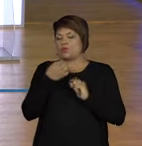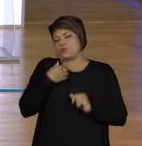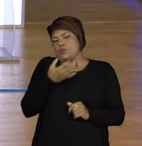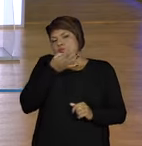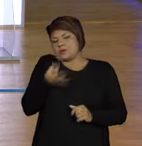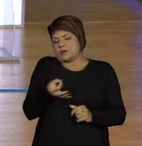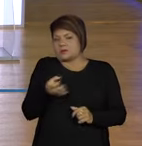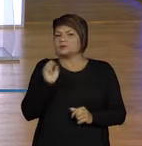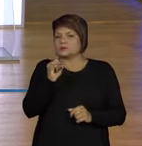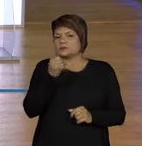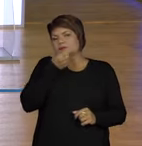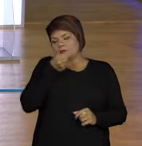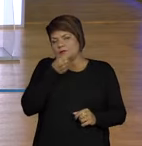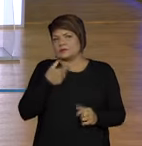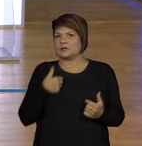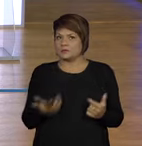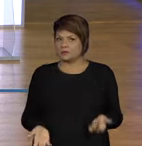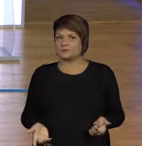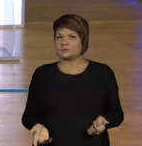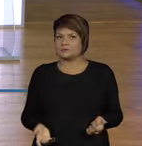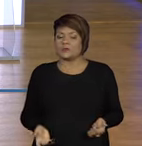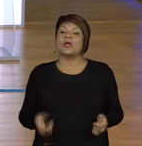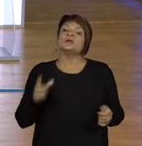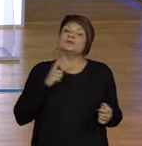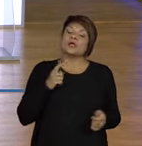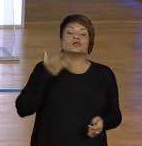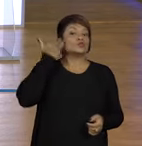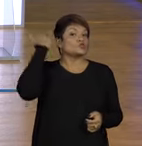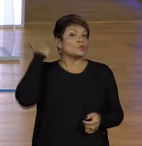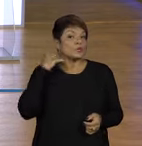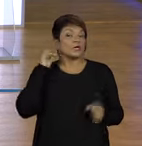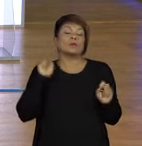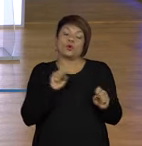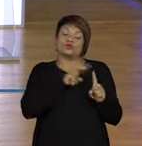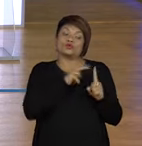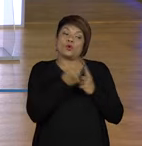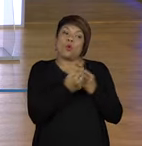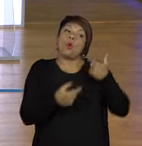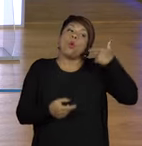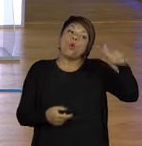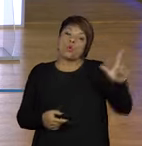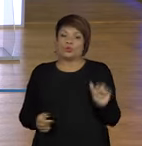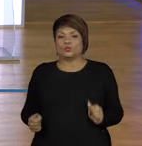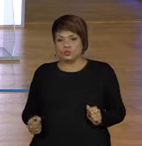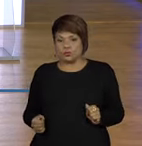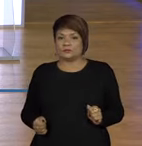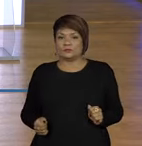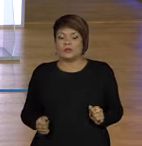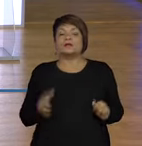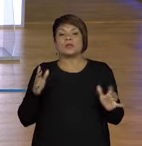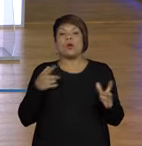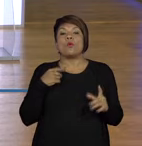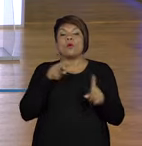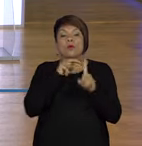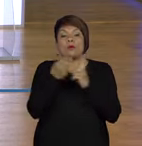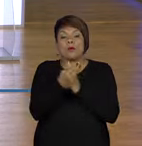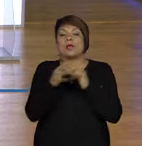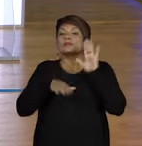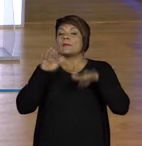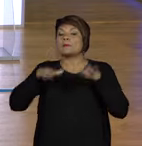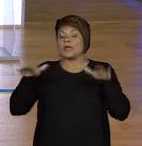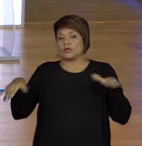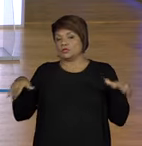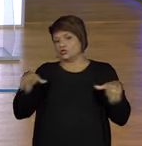se me entrevistarem. O ponto de vista da professora Juliana pode ser outro, então é legal também você entender o ponto de vista do profissional que você